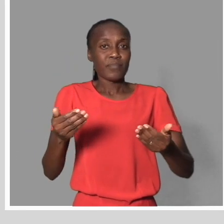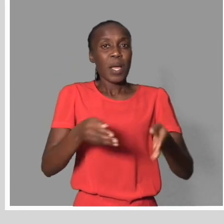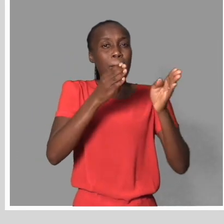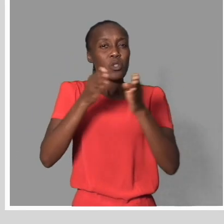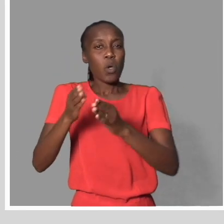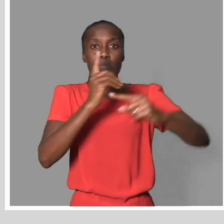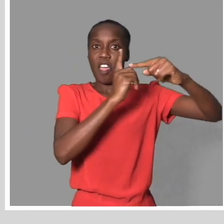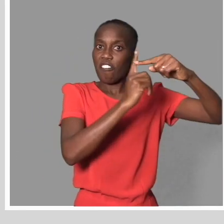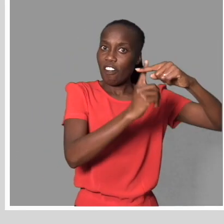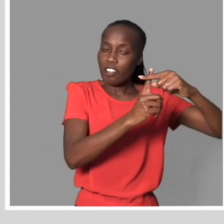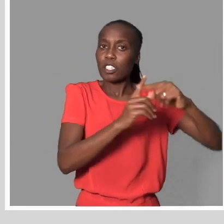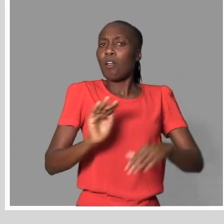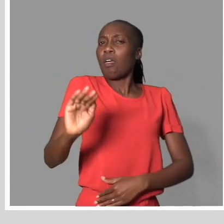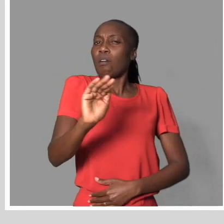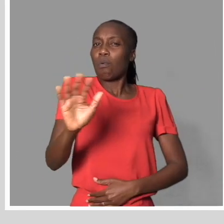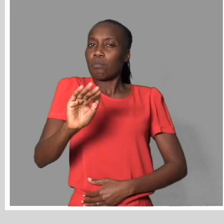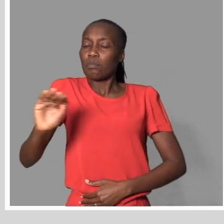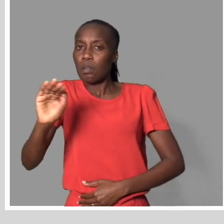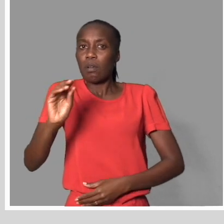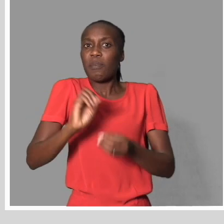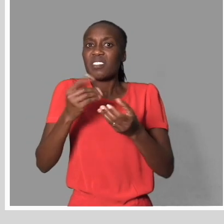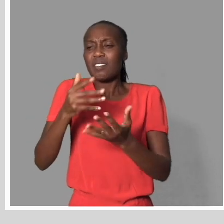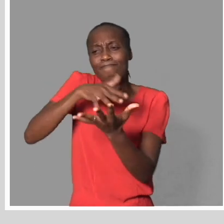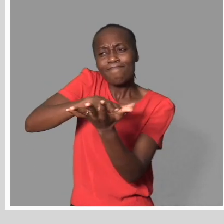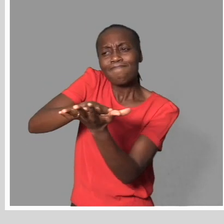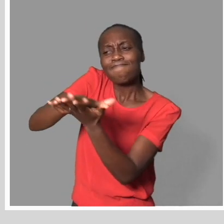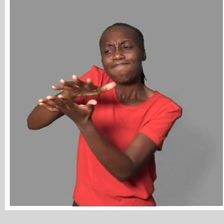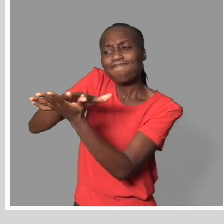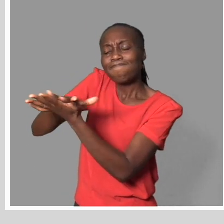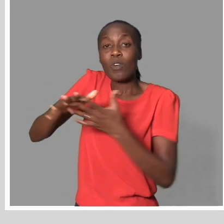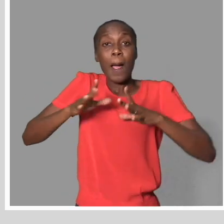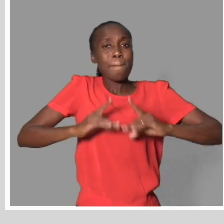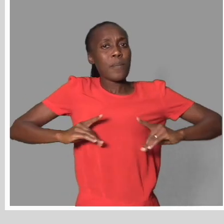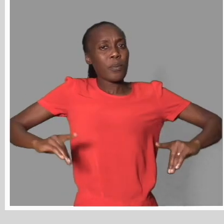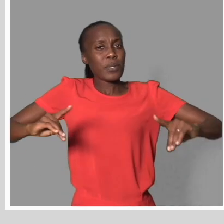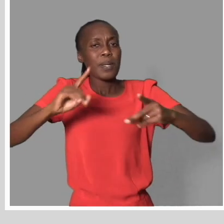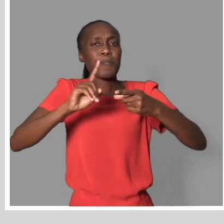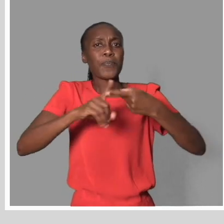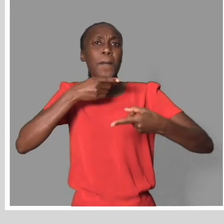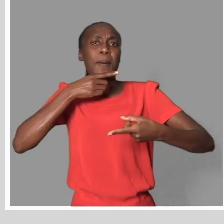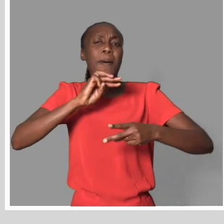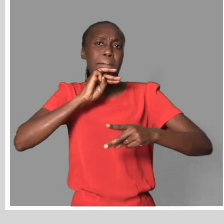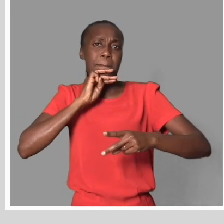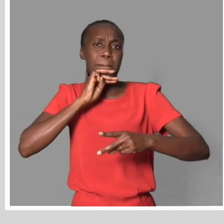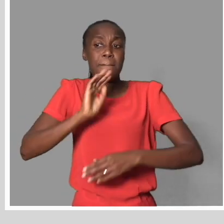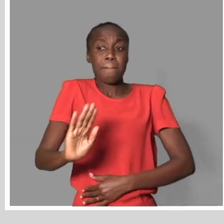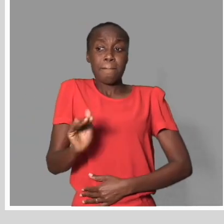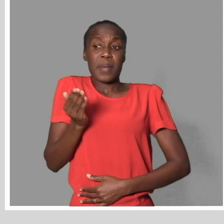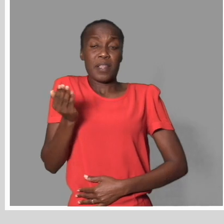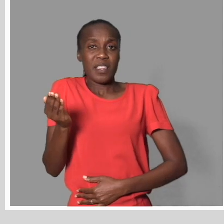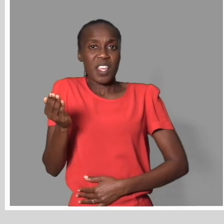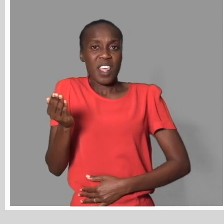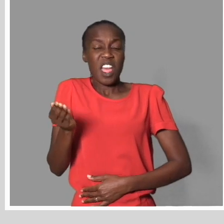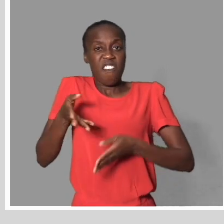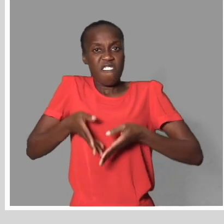dos líderes religiosos, comunitários, no sentido de sensibilizar toda a população, pais encarregados de educação,